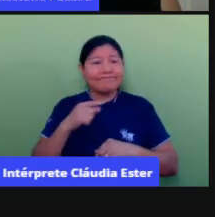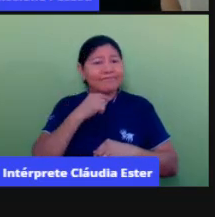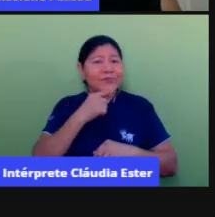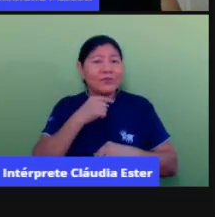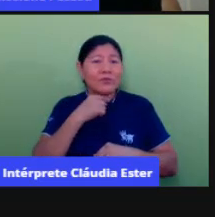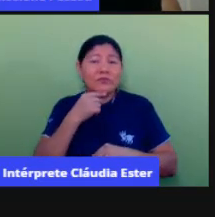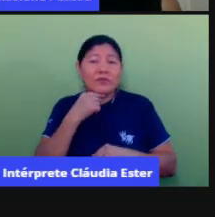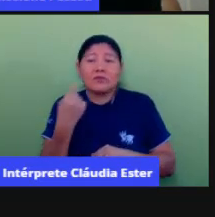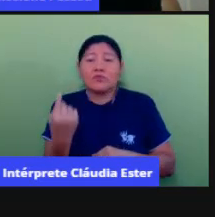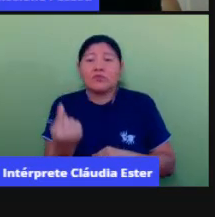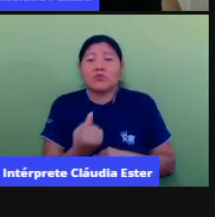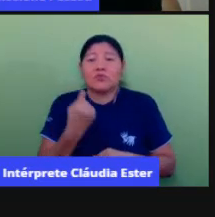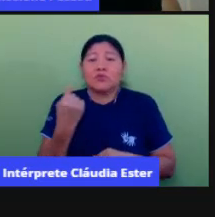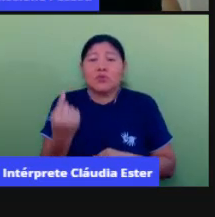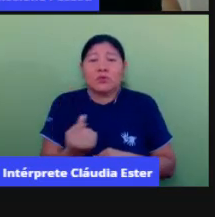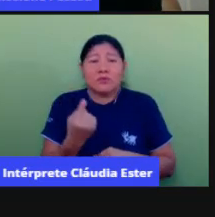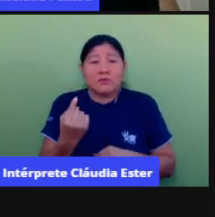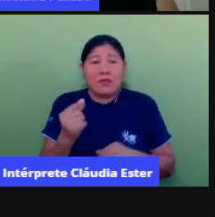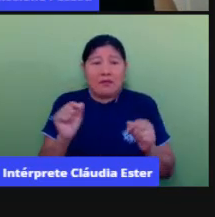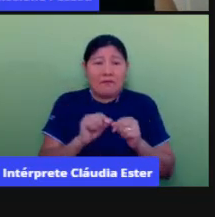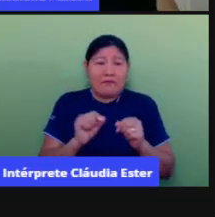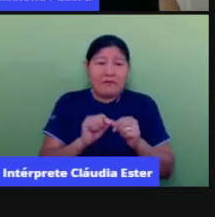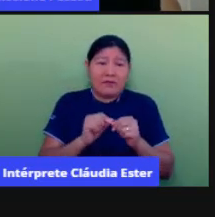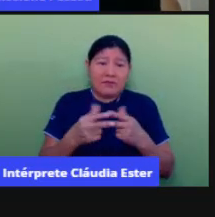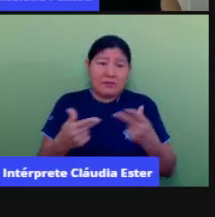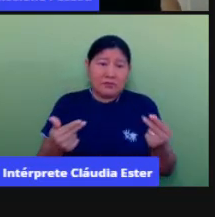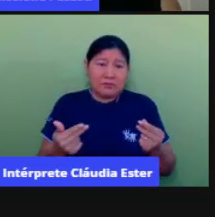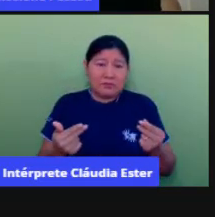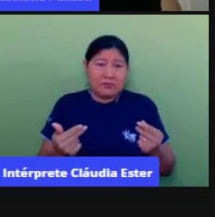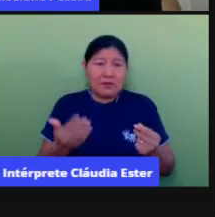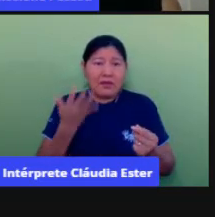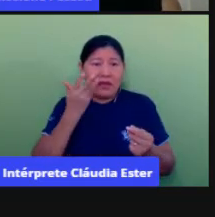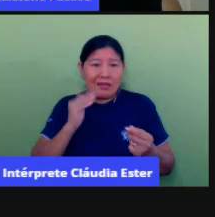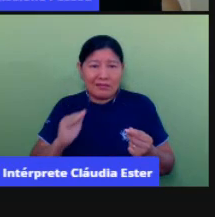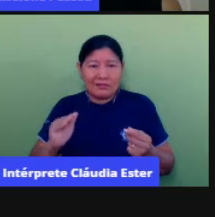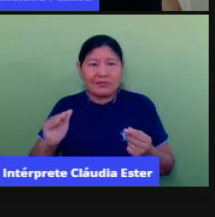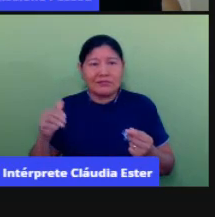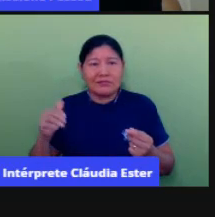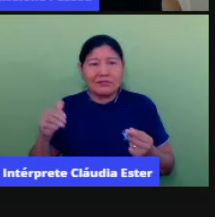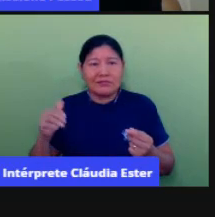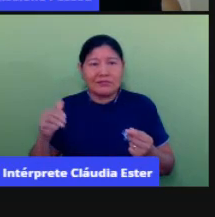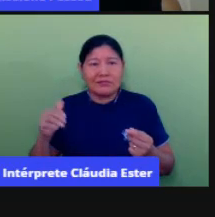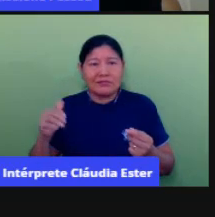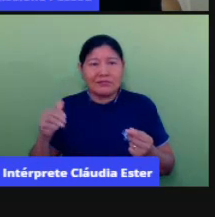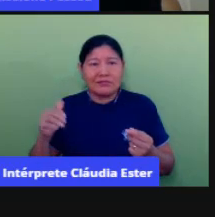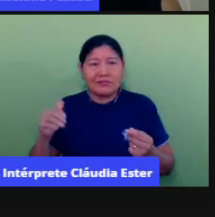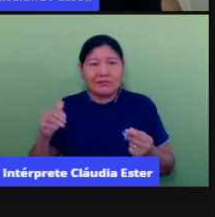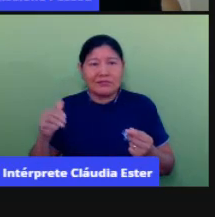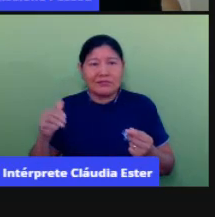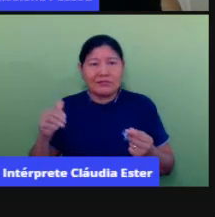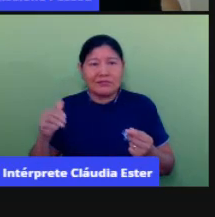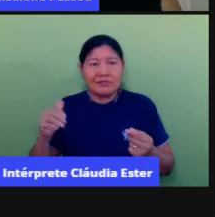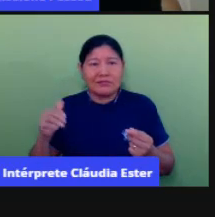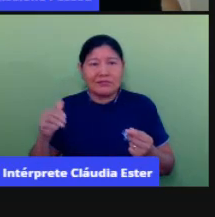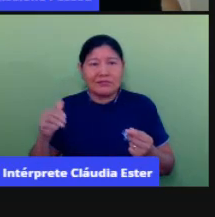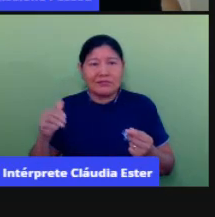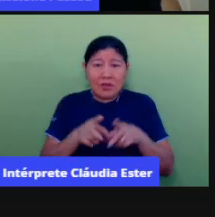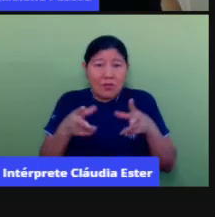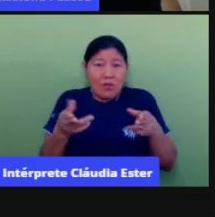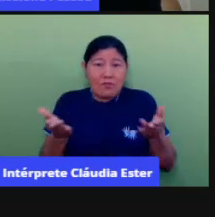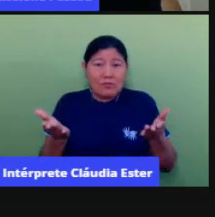ações, né? A criança de 4 e 5 também não tem, mas lá no parágrafo 3º, quando ele diz as crianças, pode passar, por